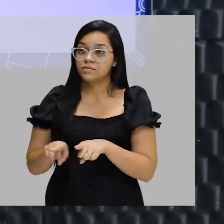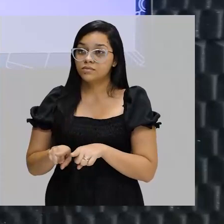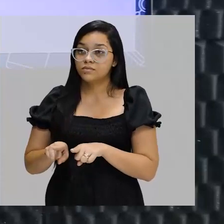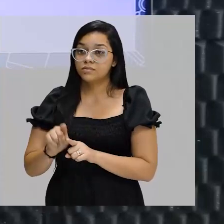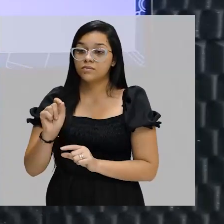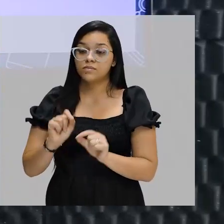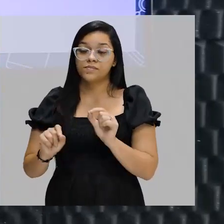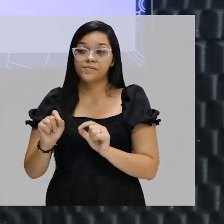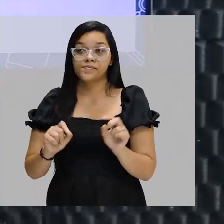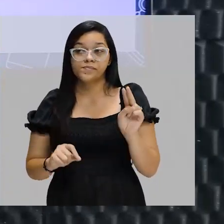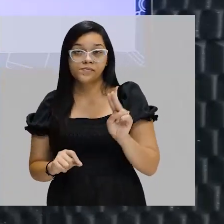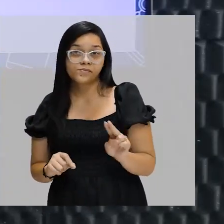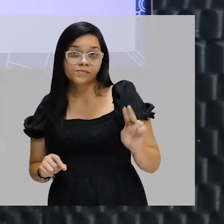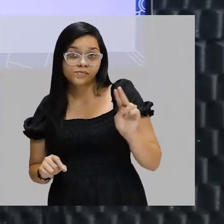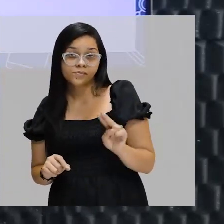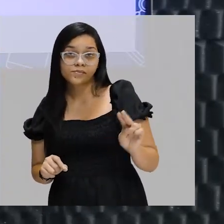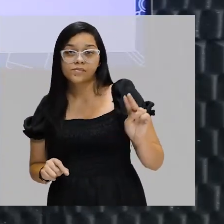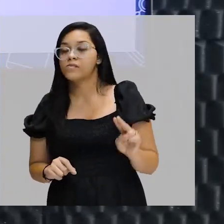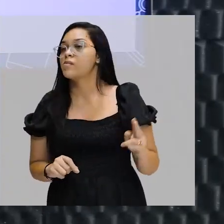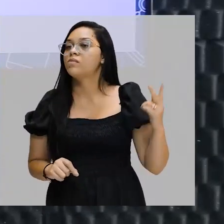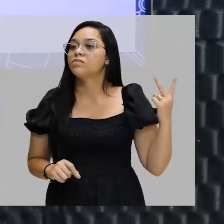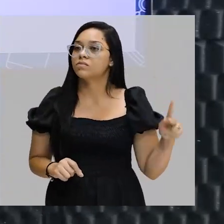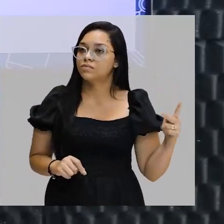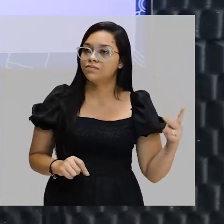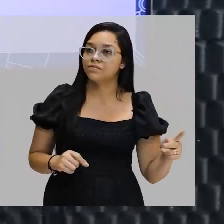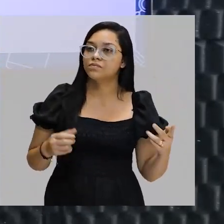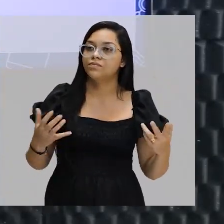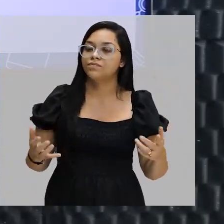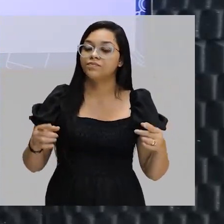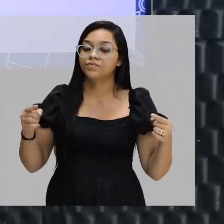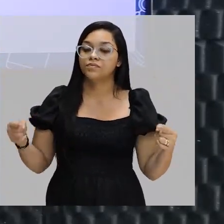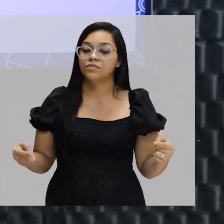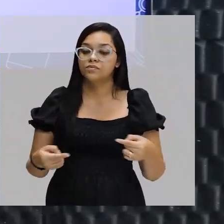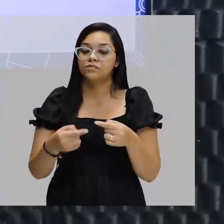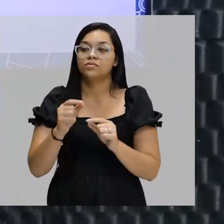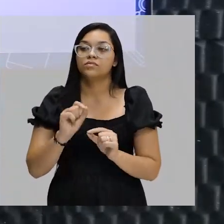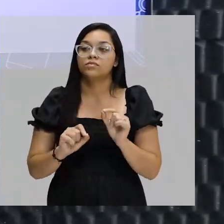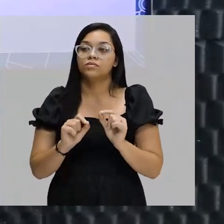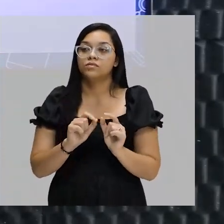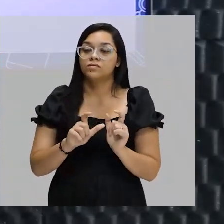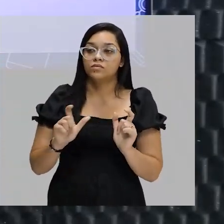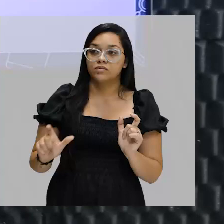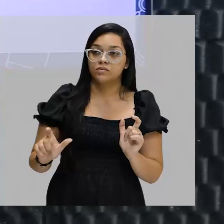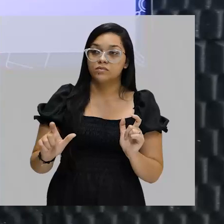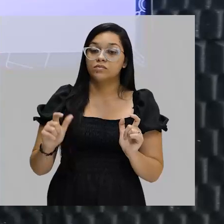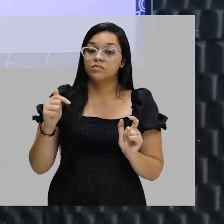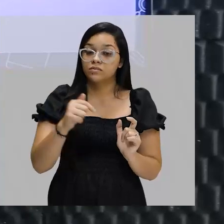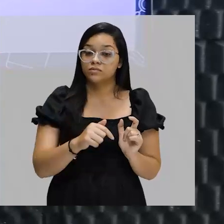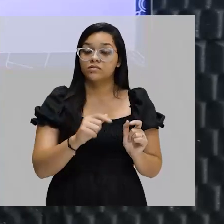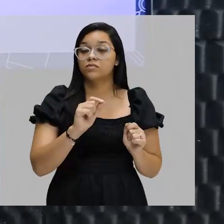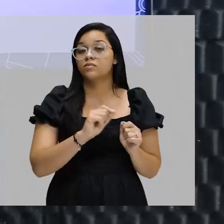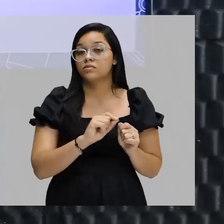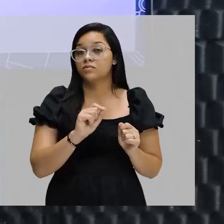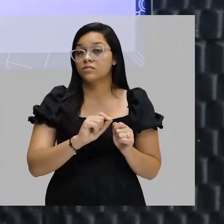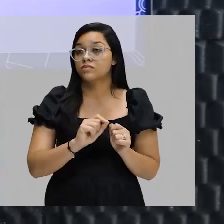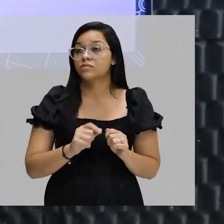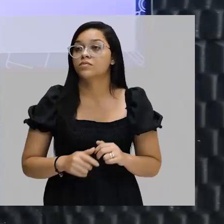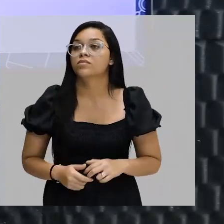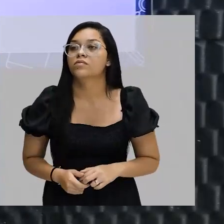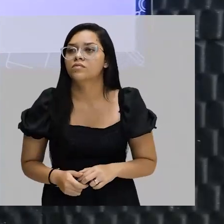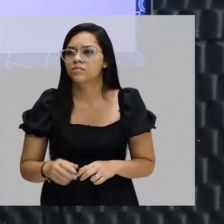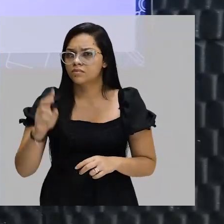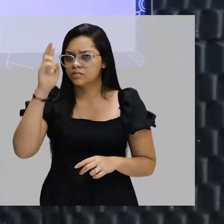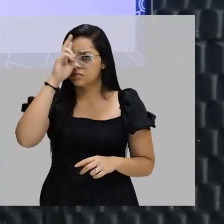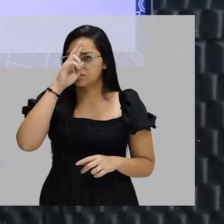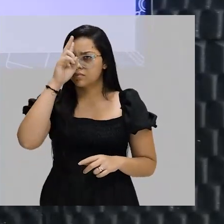são utilizados, o uso deles é determinado de acordo com a palavra a que eles estão fazendo referência.